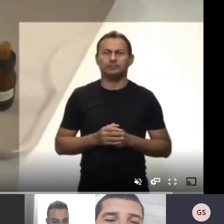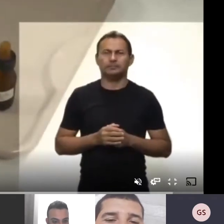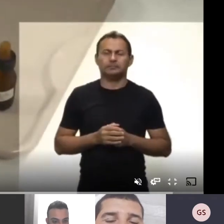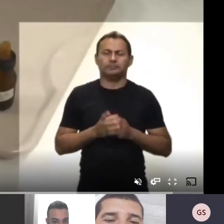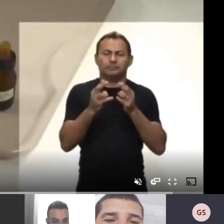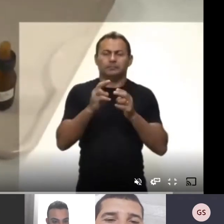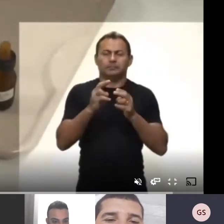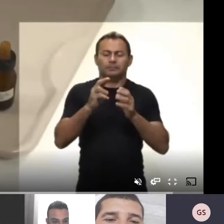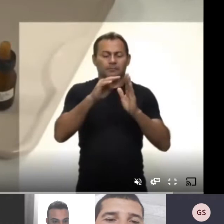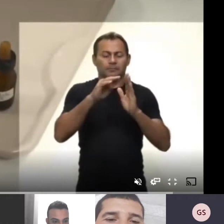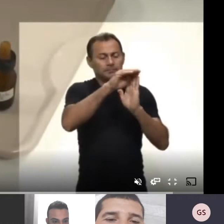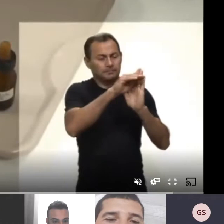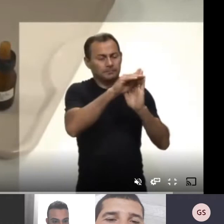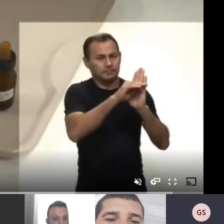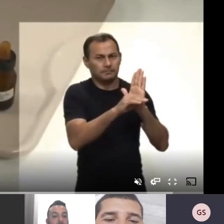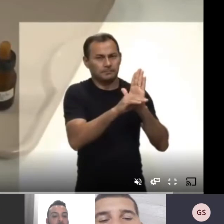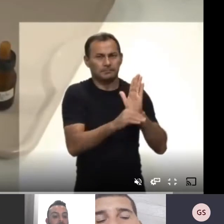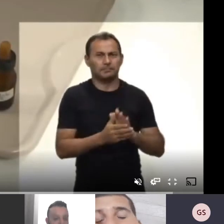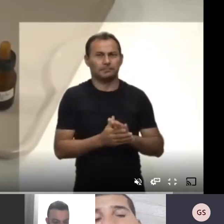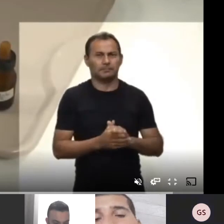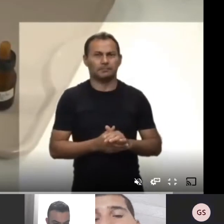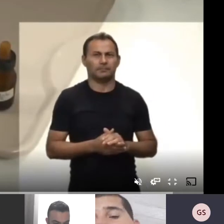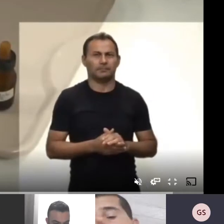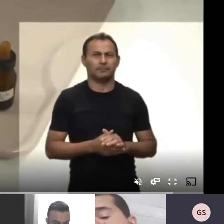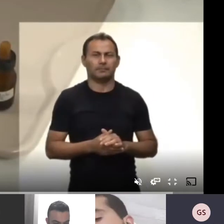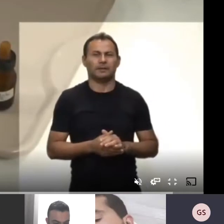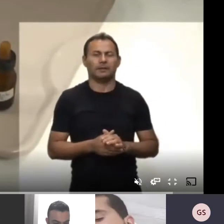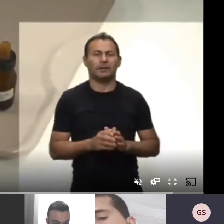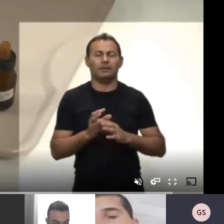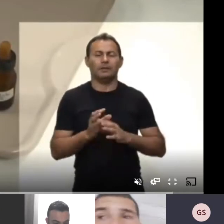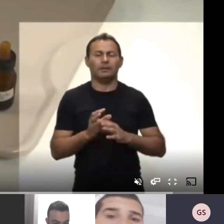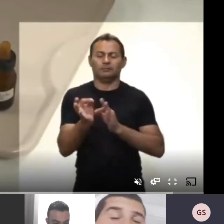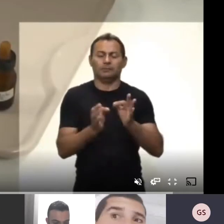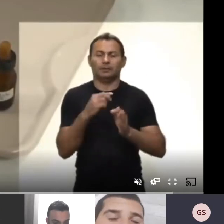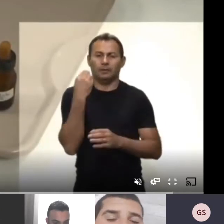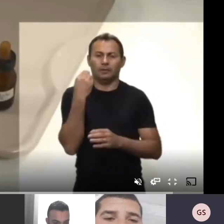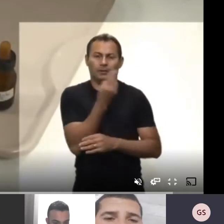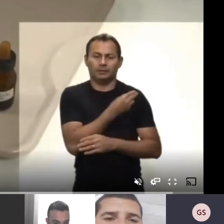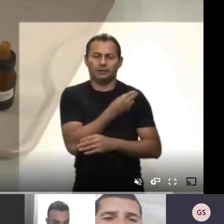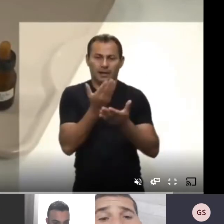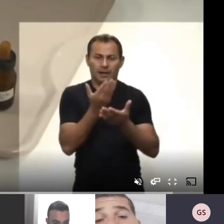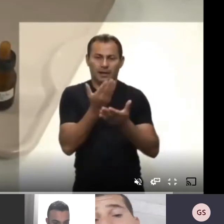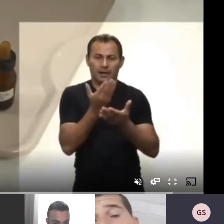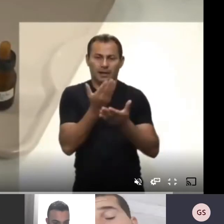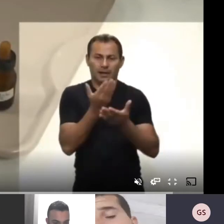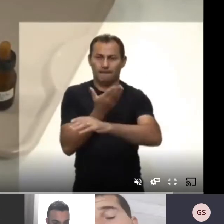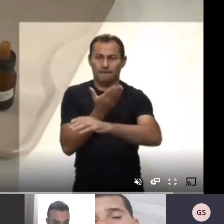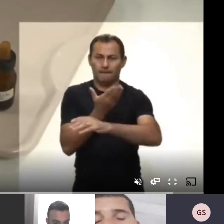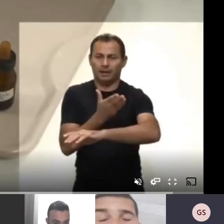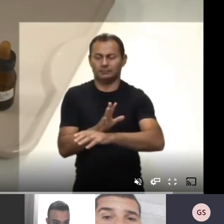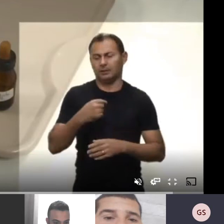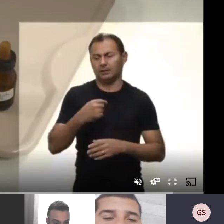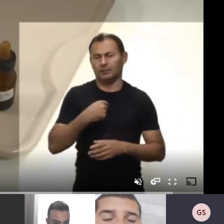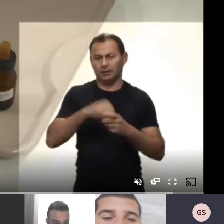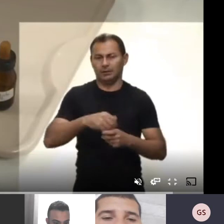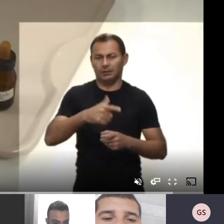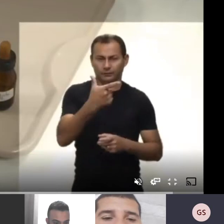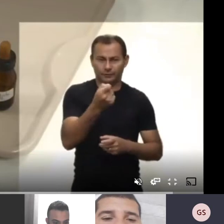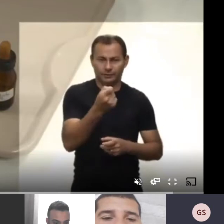de água destilada, né, na proveta, fazer todo aquele procedimento que a gente aprendeu lá no